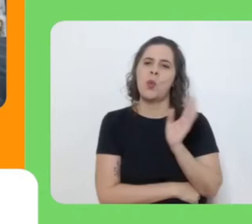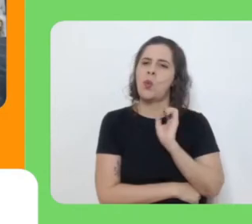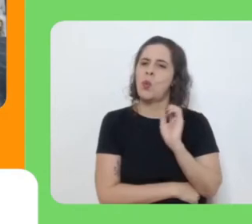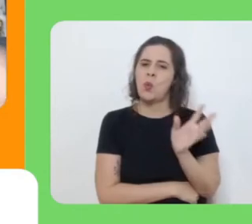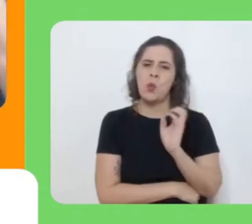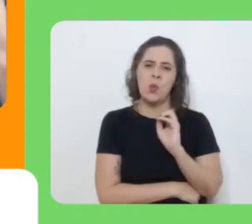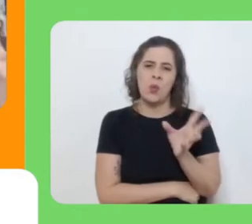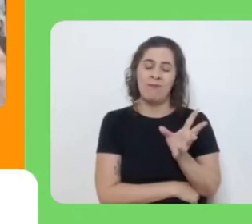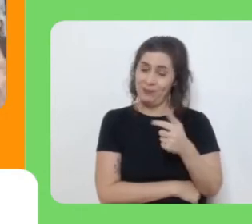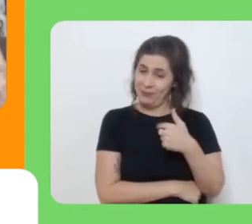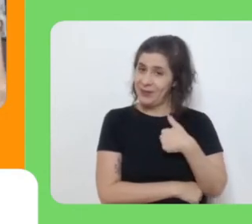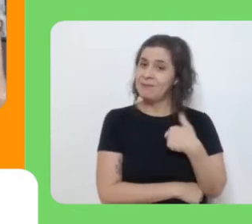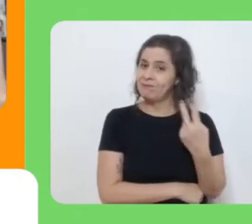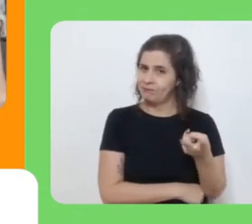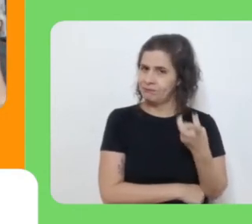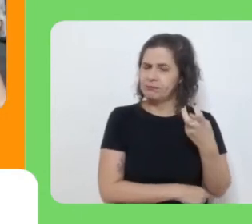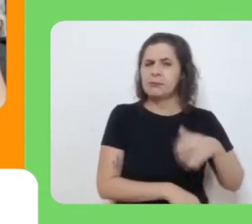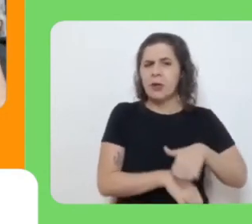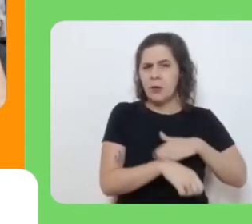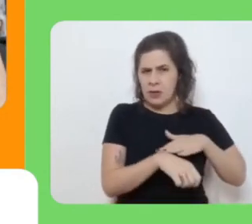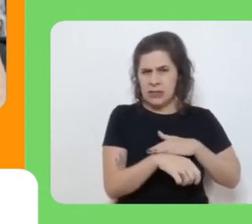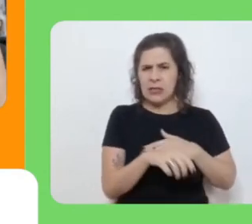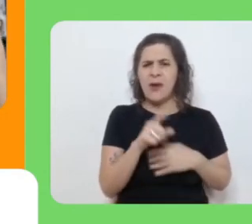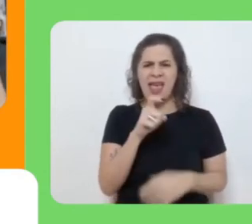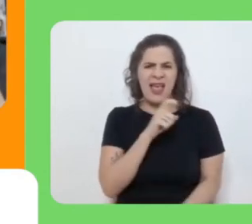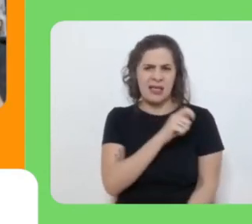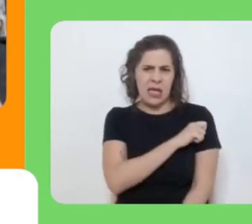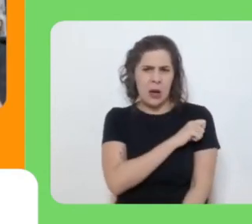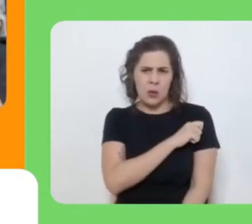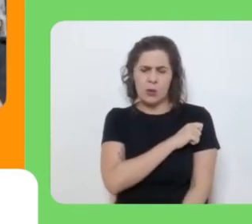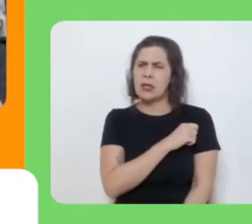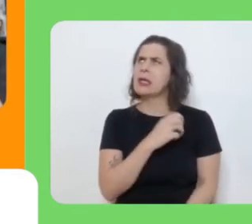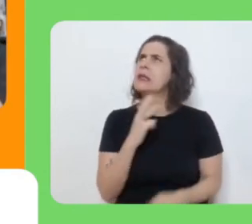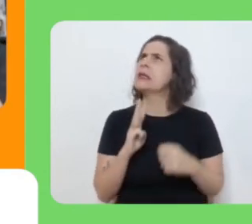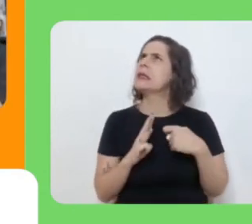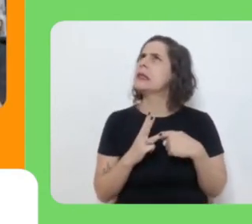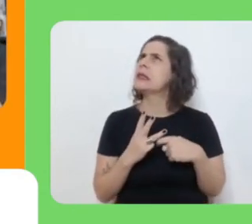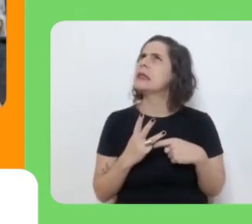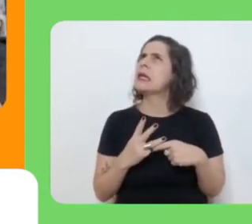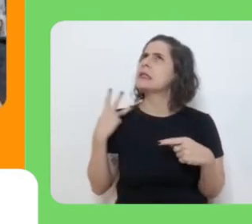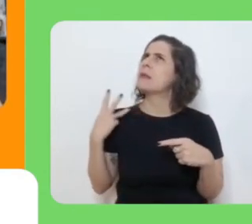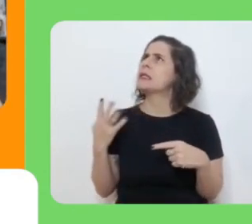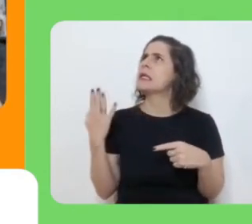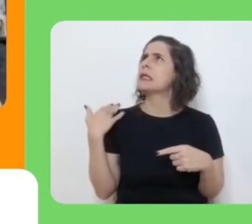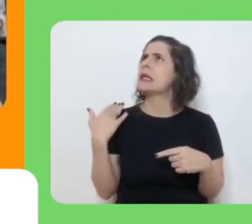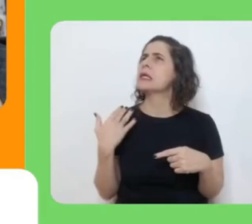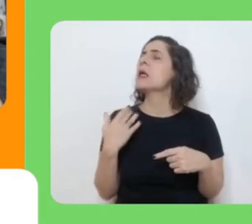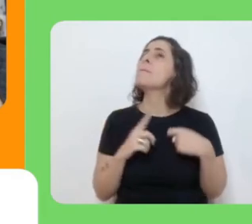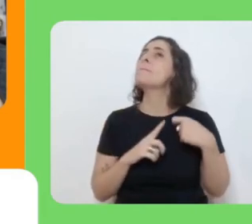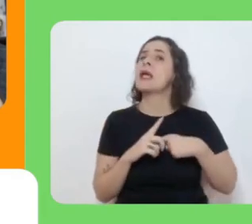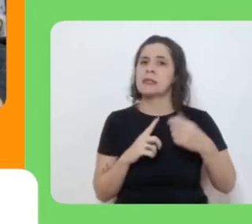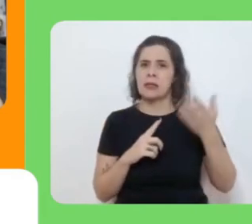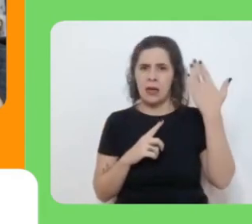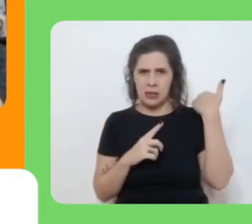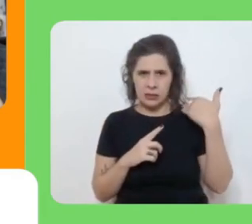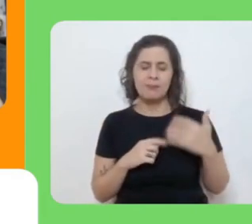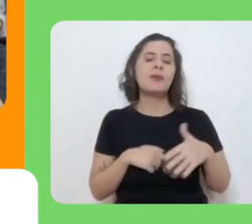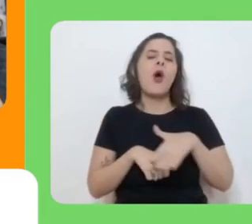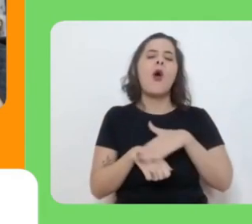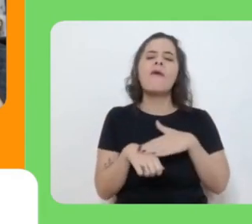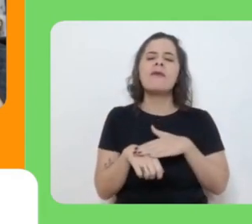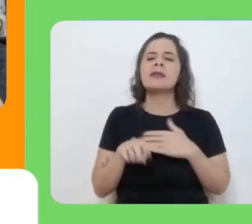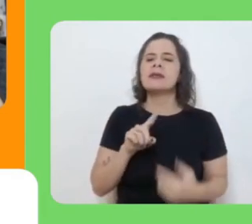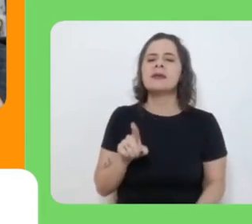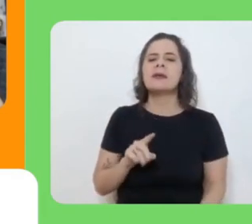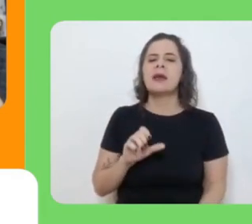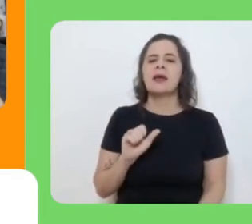Eu tava falando com uma ex-aluna há 3 semanas, não, acho que um mês atrás, eu até conversei com o Zambarda sobre ela, que ela foi